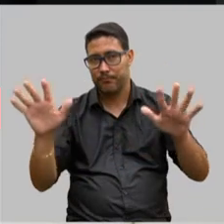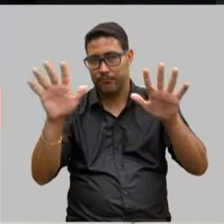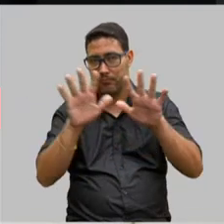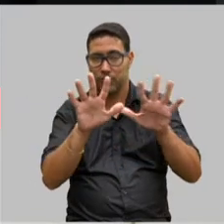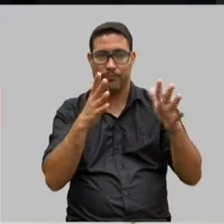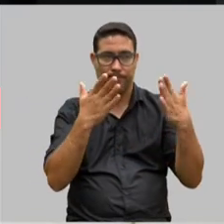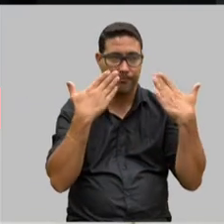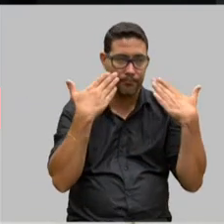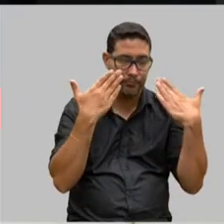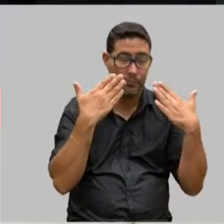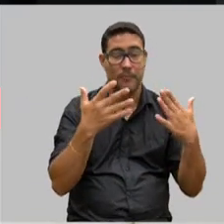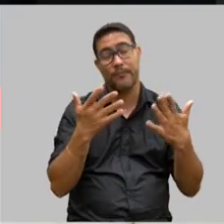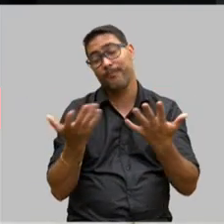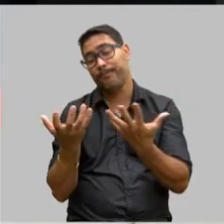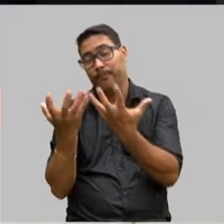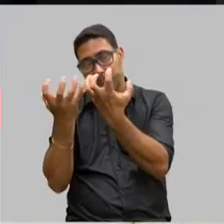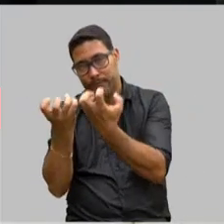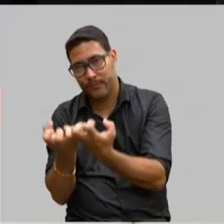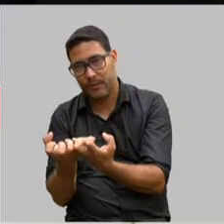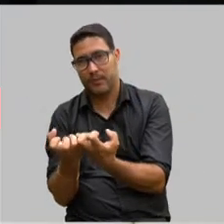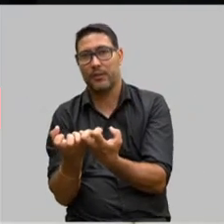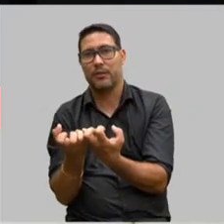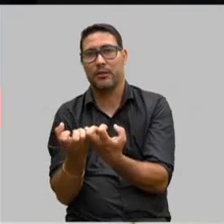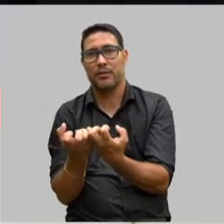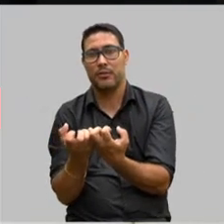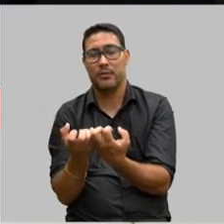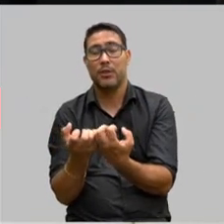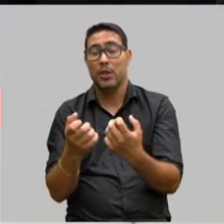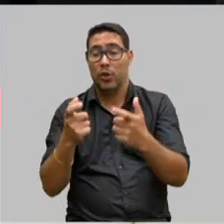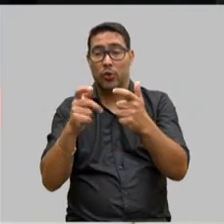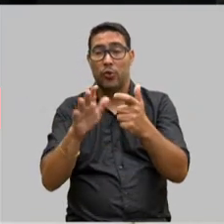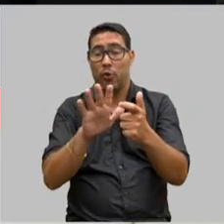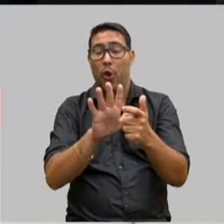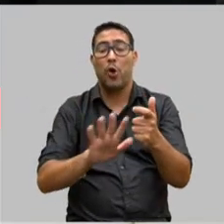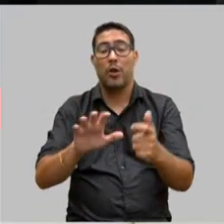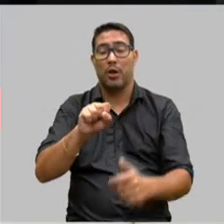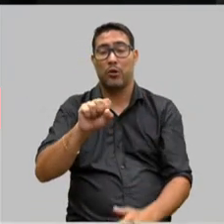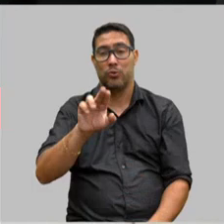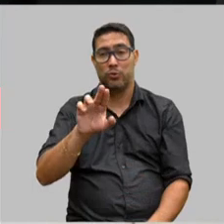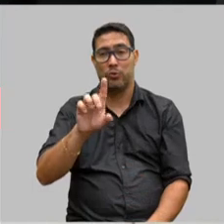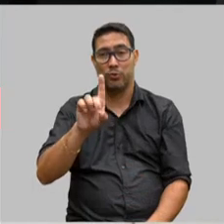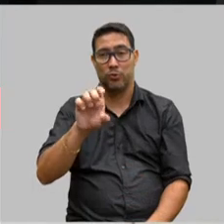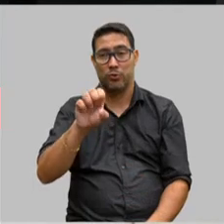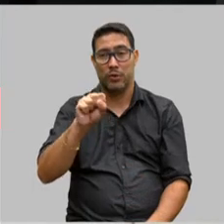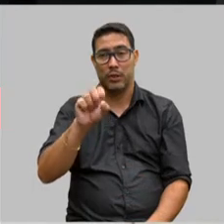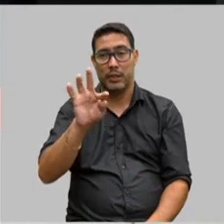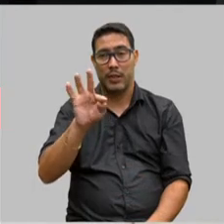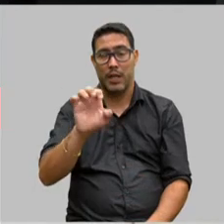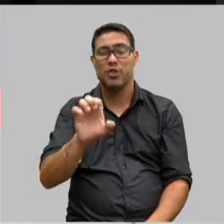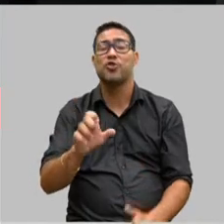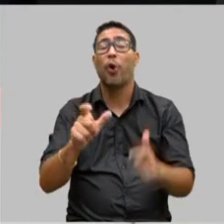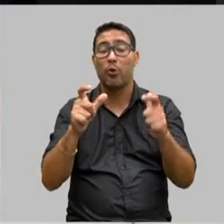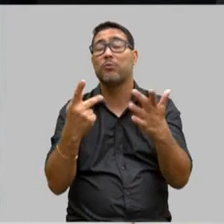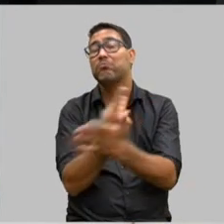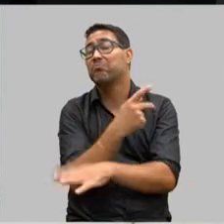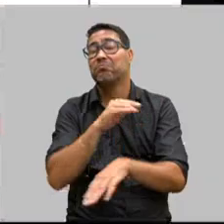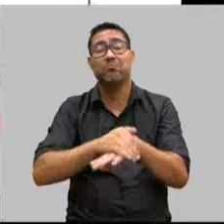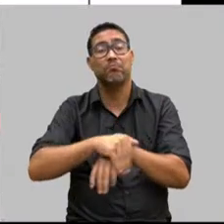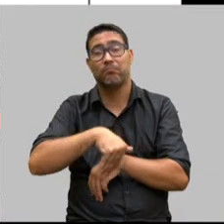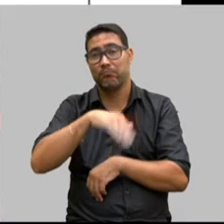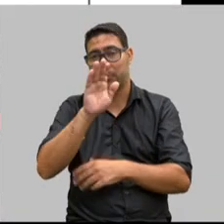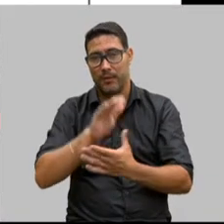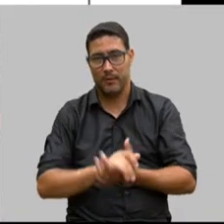região sudeste, a gente tem mais desses episódios? Olhem este mapa. Esse mapa indica que o setor